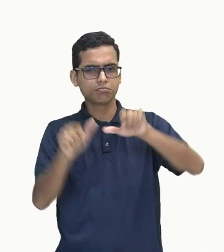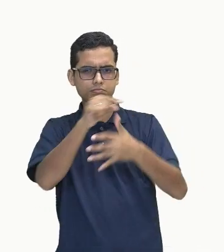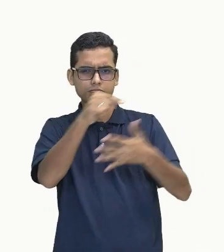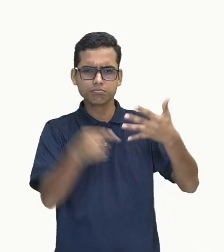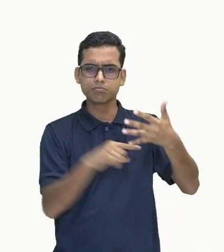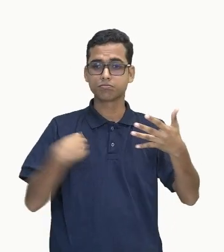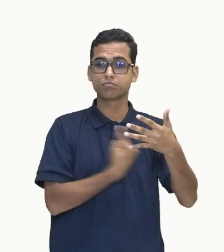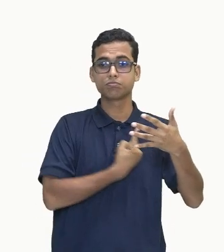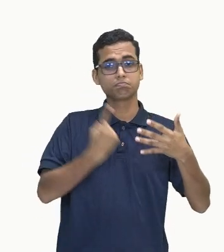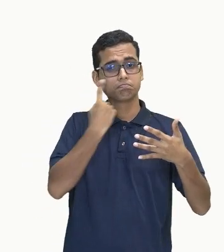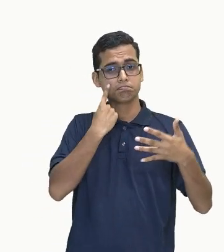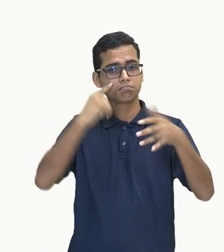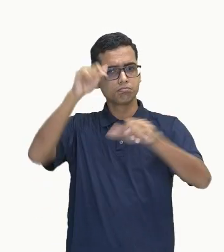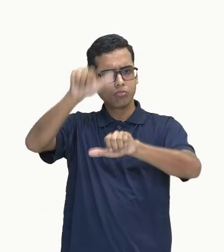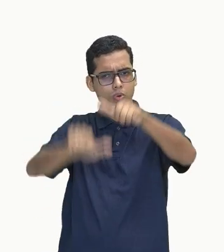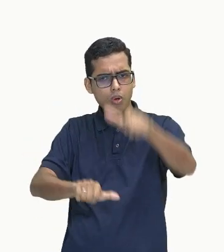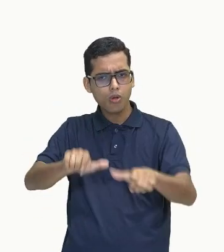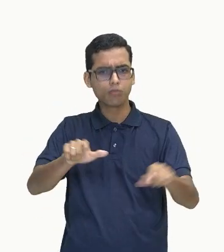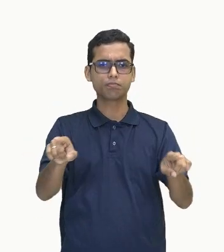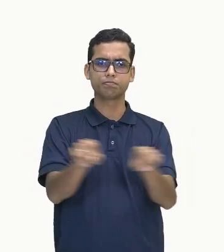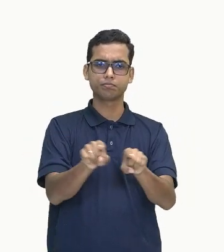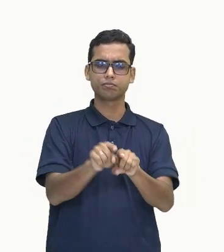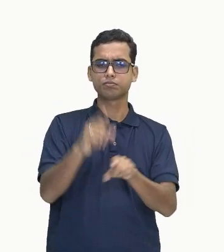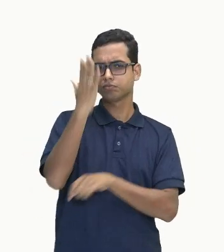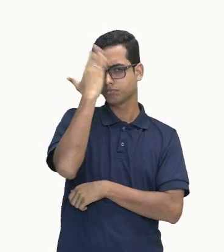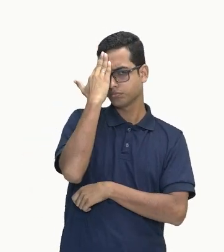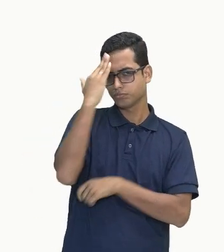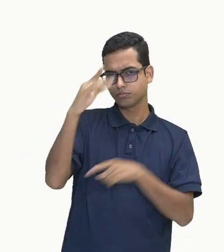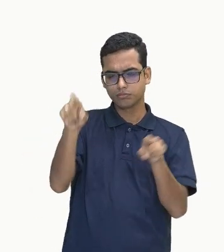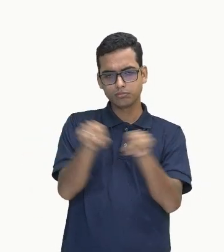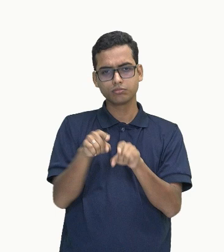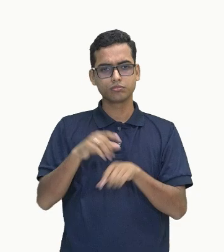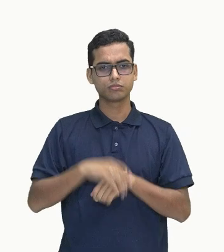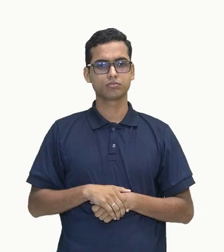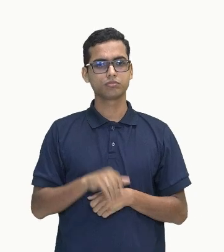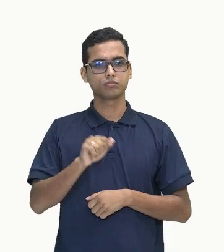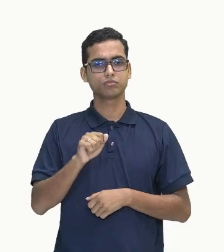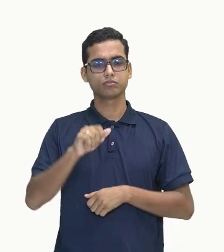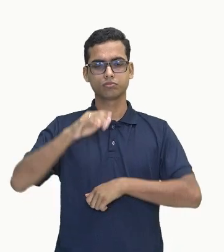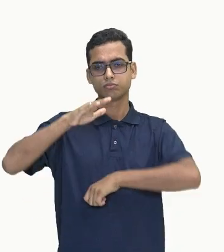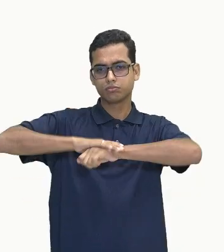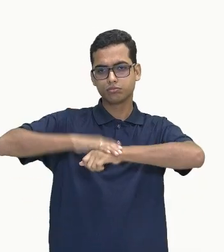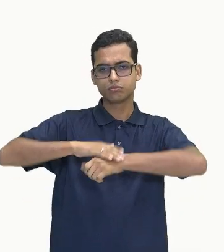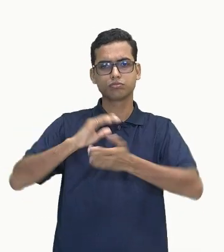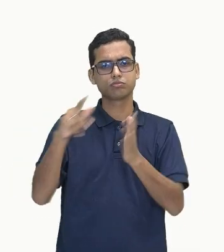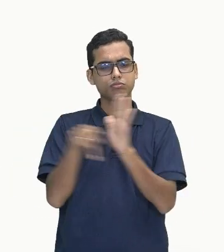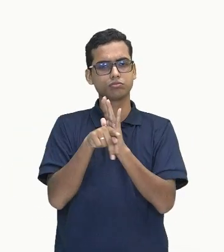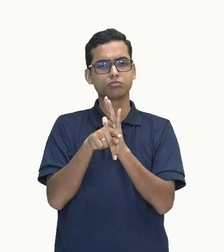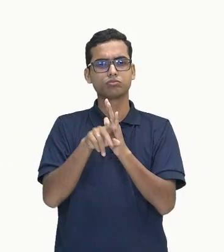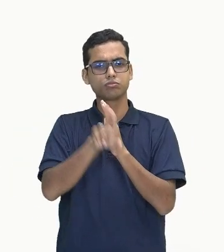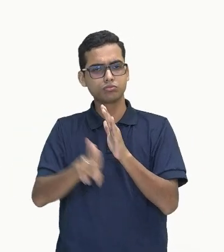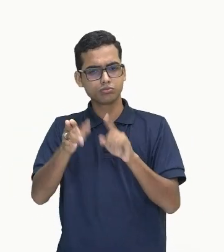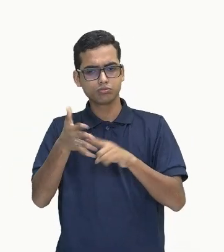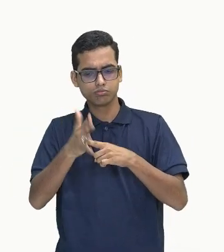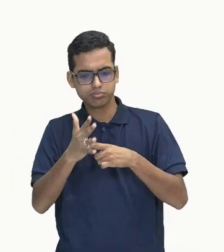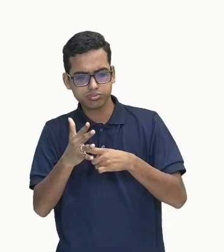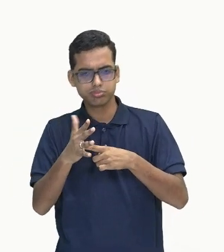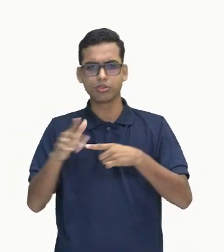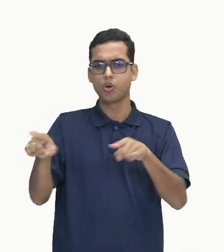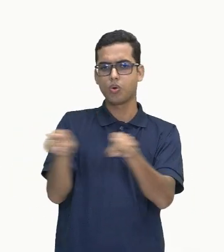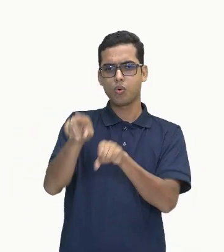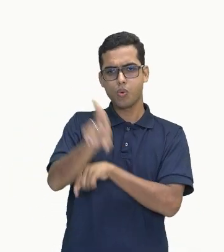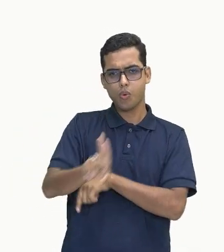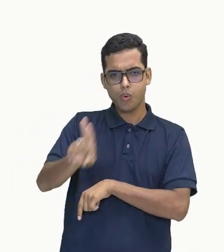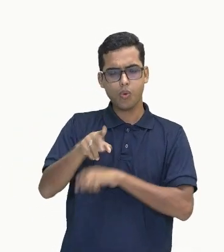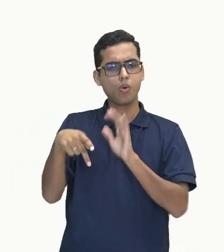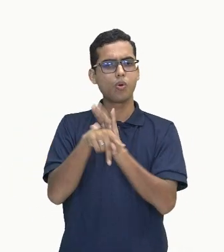certo? Aqui a biotecnologia, a automação, né, como a mecanização, como nós temos aí nas imagens, né,